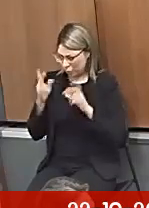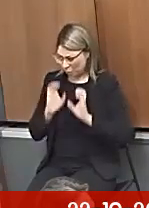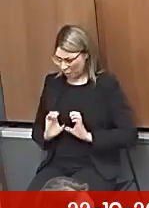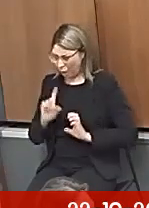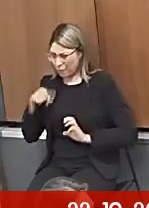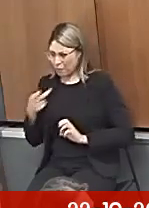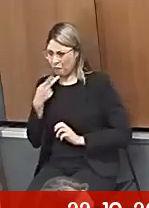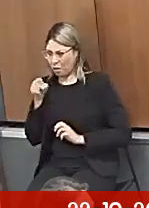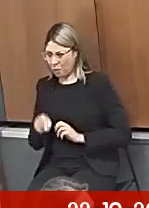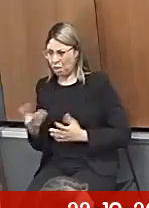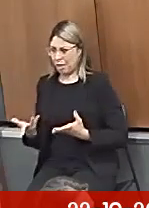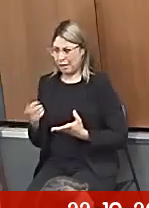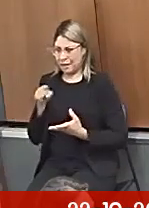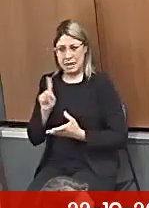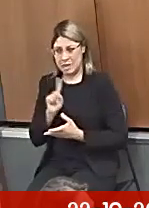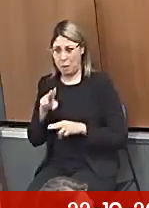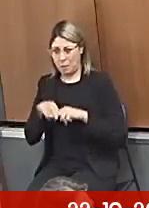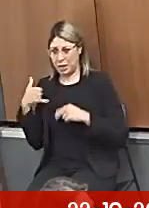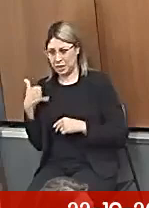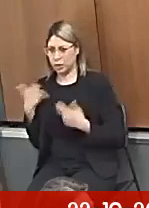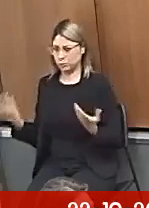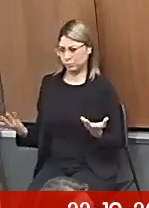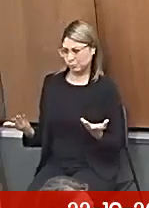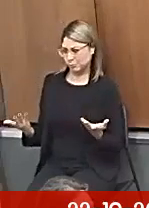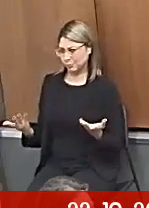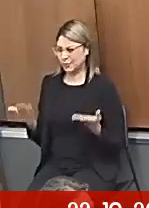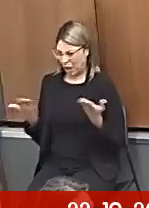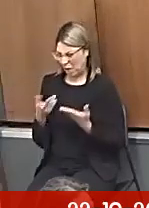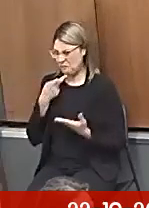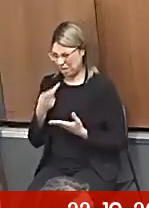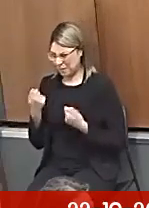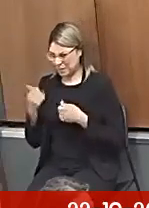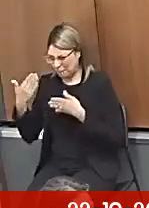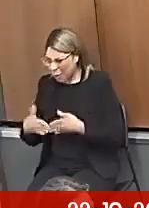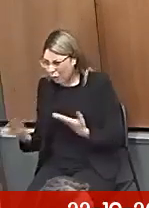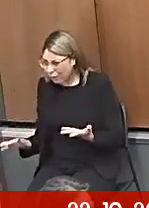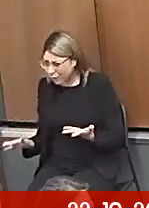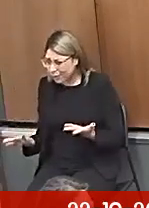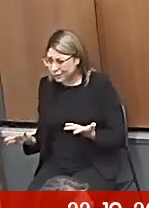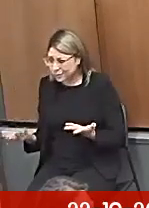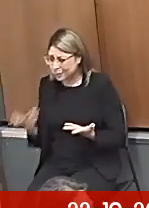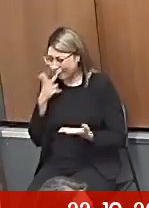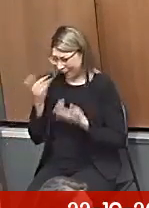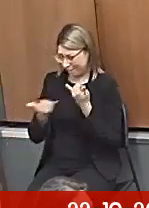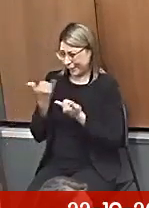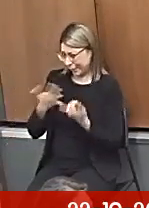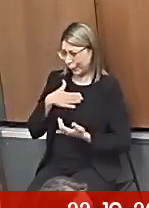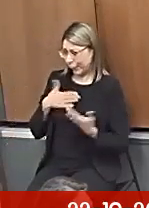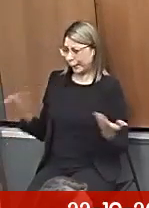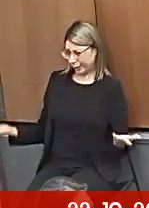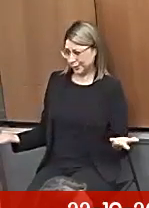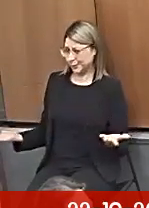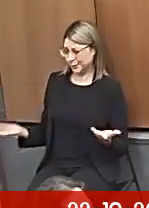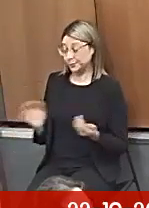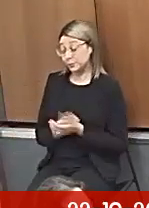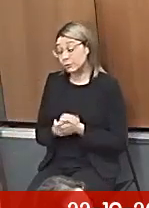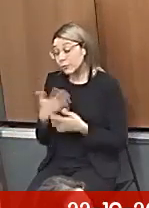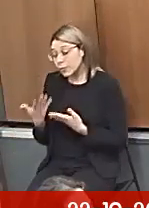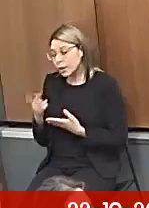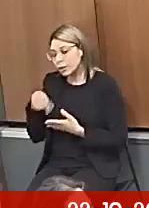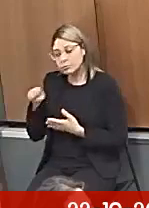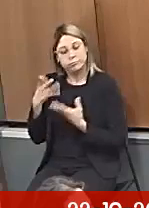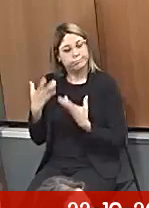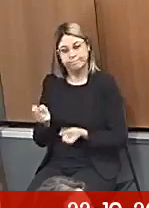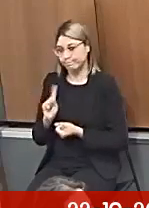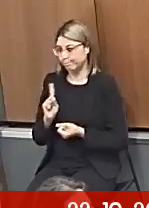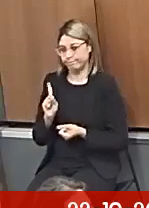depois viraram para ele e falaram assim, não, foi pela idade. Agora vem cá e faz a prova? Vocês estão de brincadeira comigo, né? E aí eles recusaram